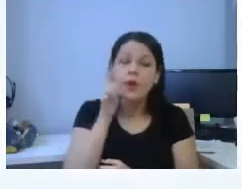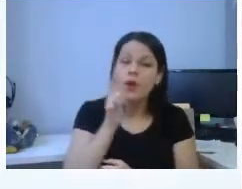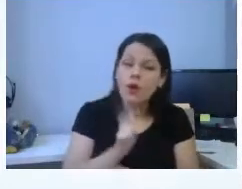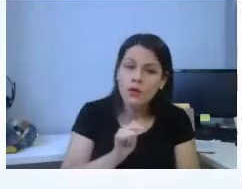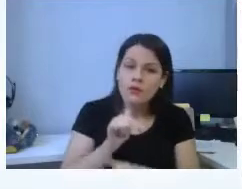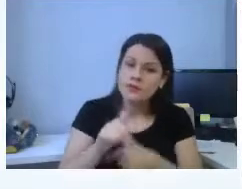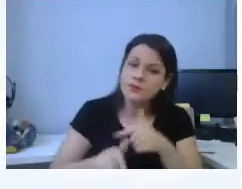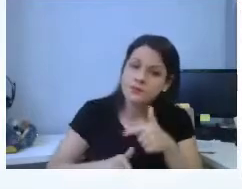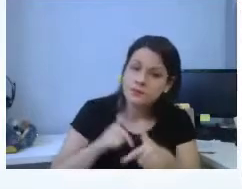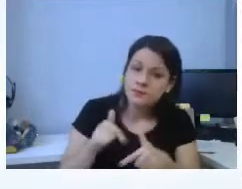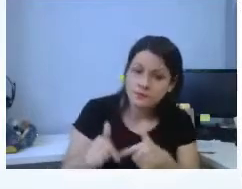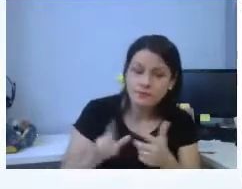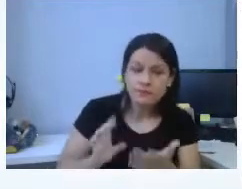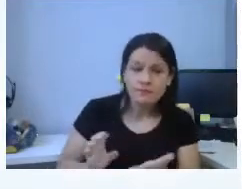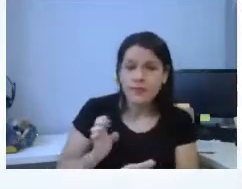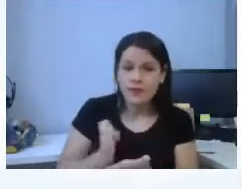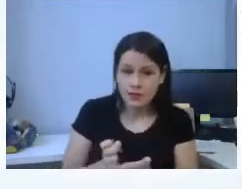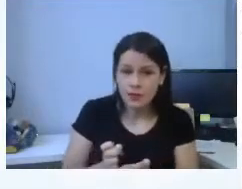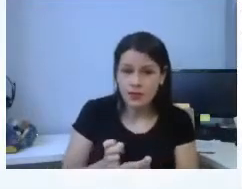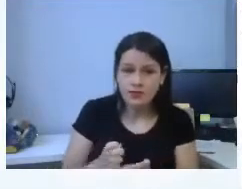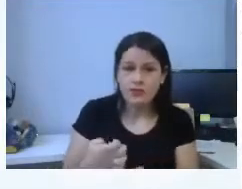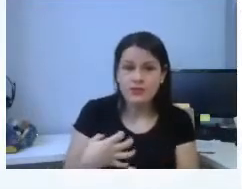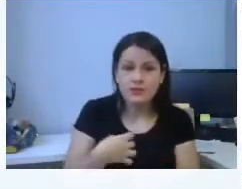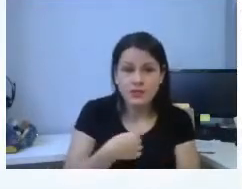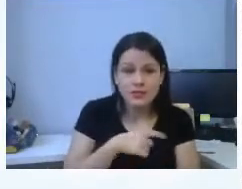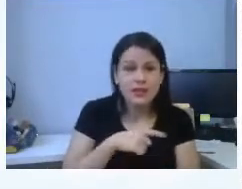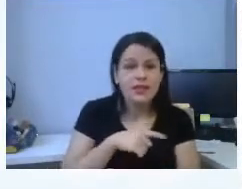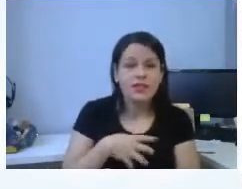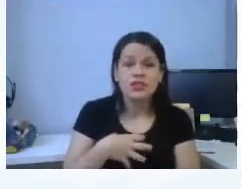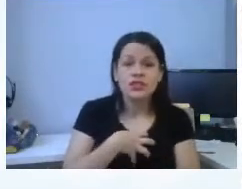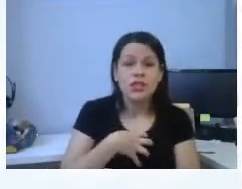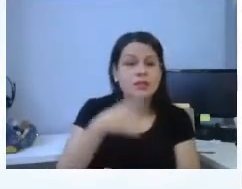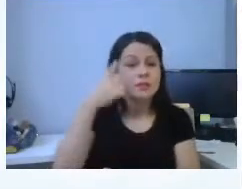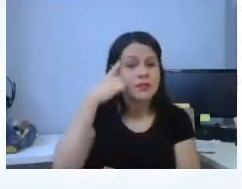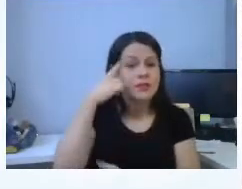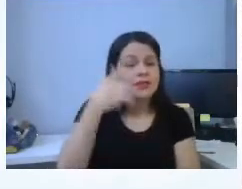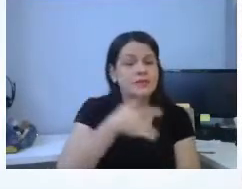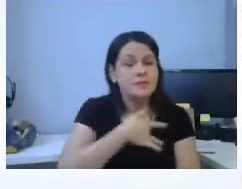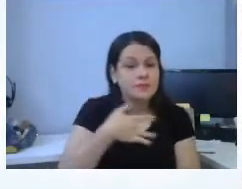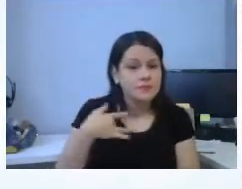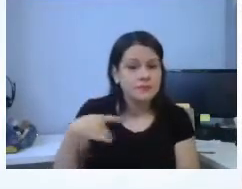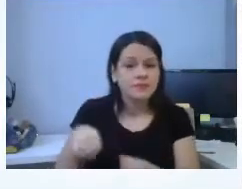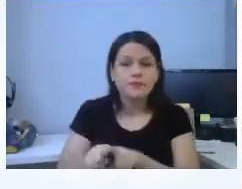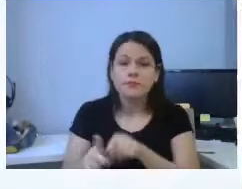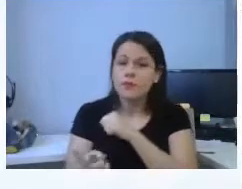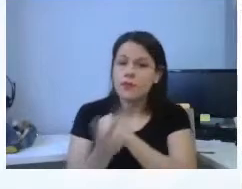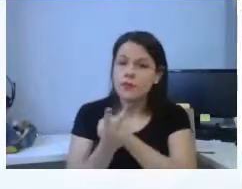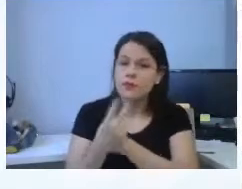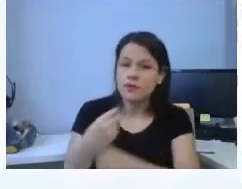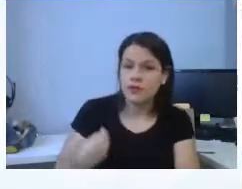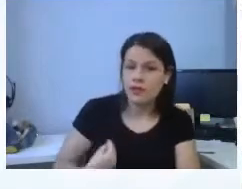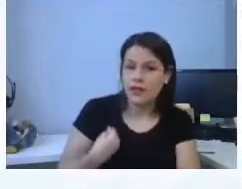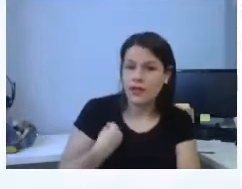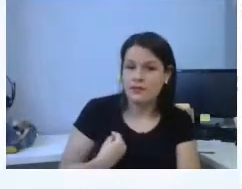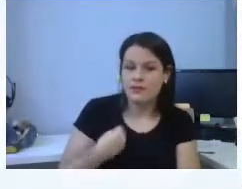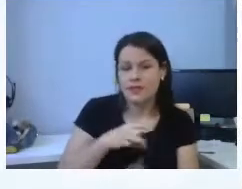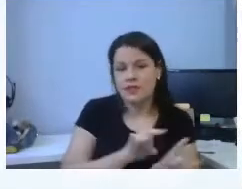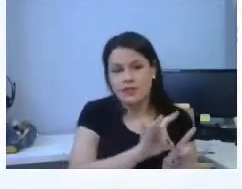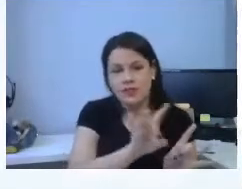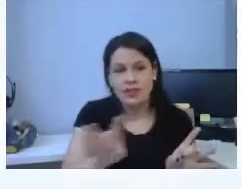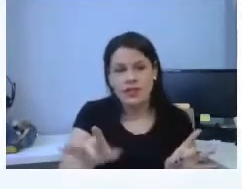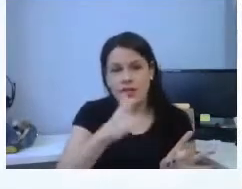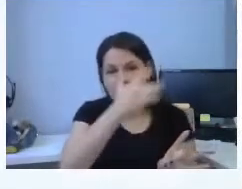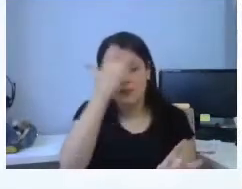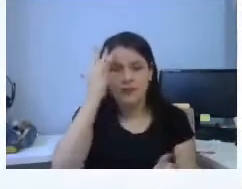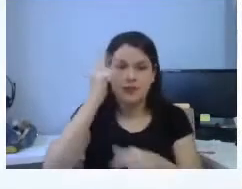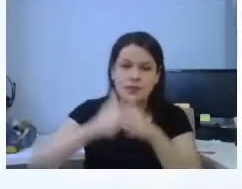de que haja uma condição de saúde, de preservação da vida e da saúde do trabalhador, né? Para que